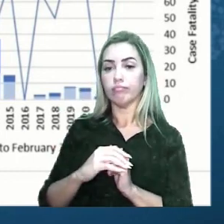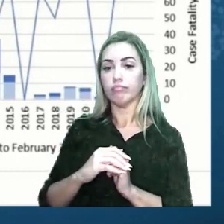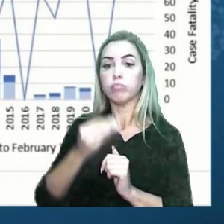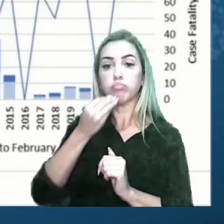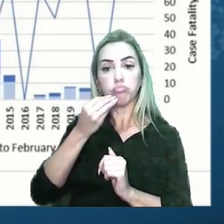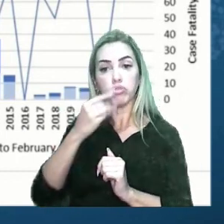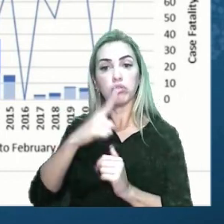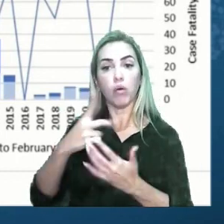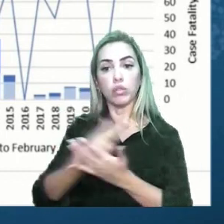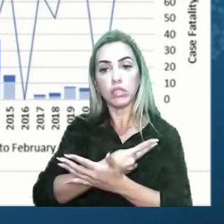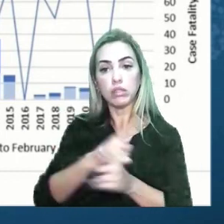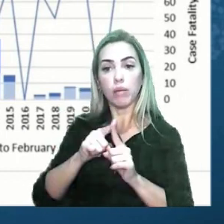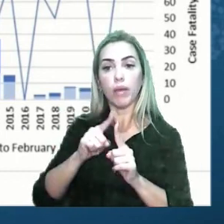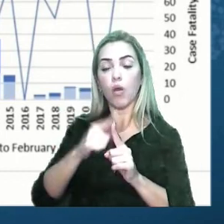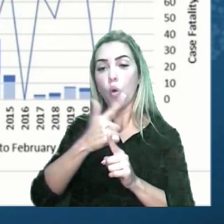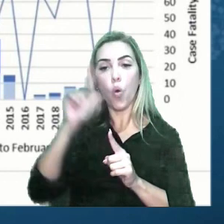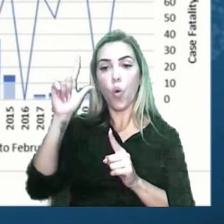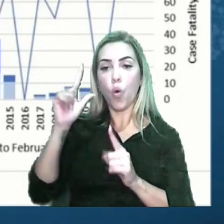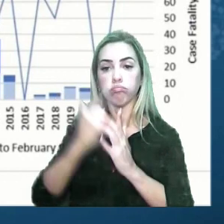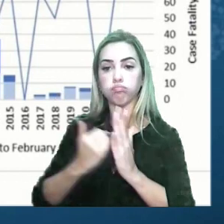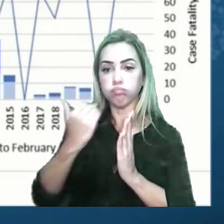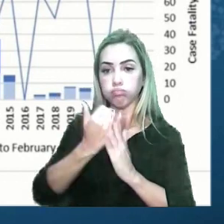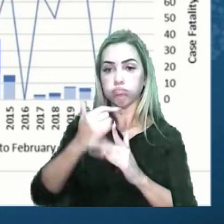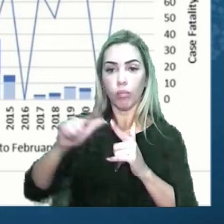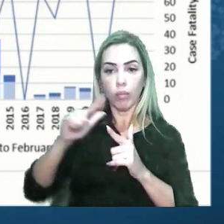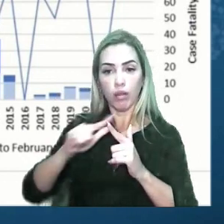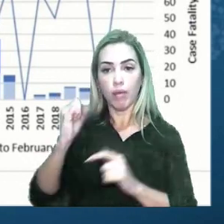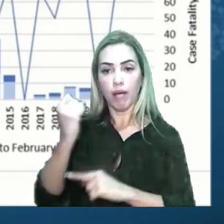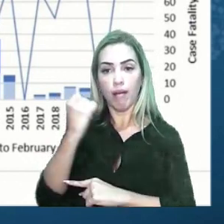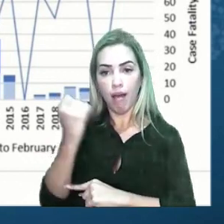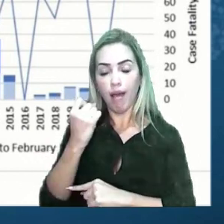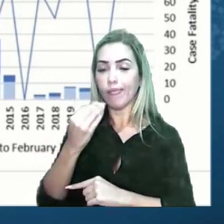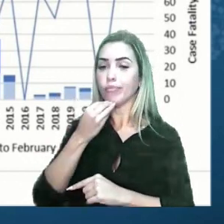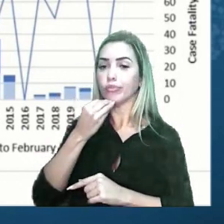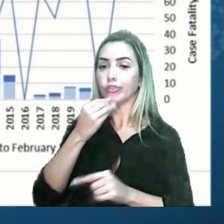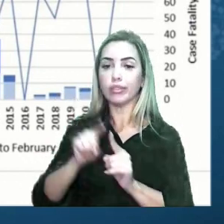ter acontecido um surto maior, poderia ter